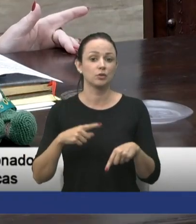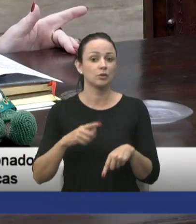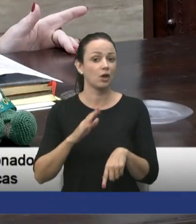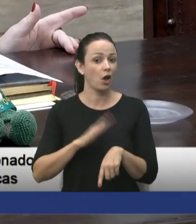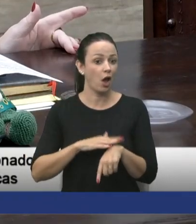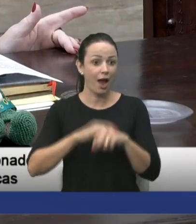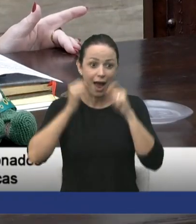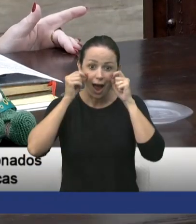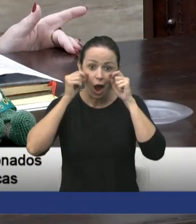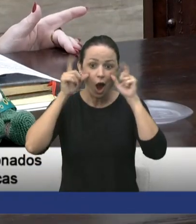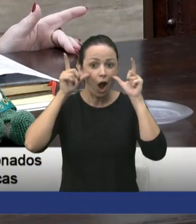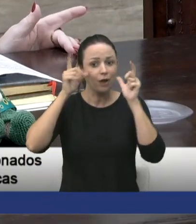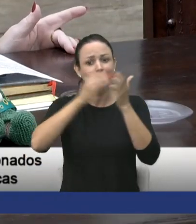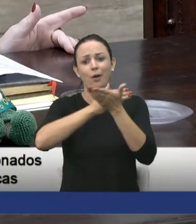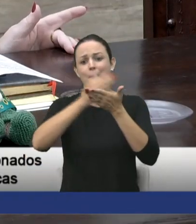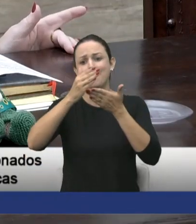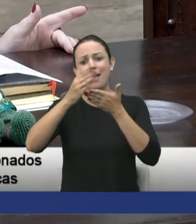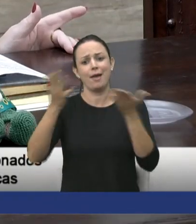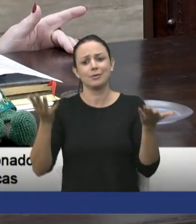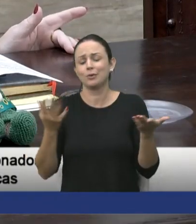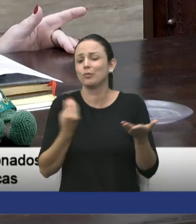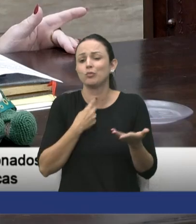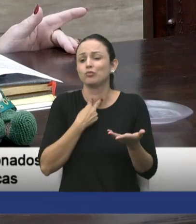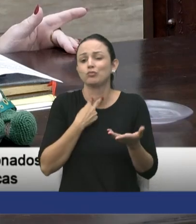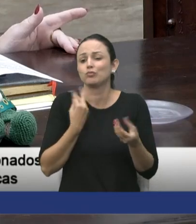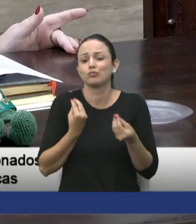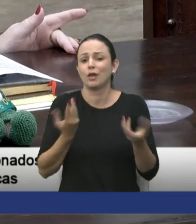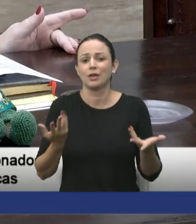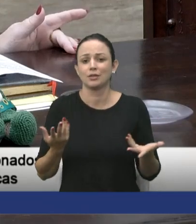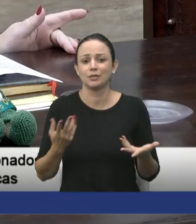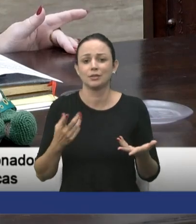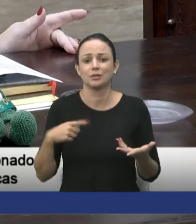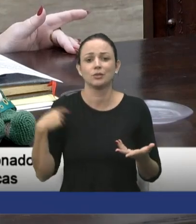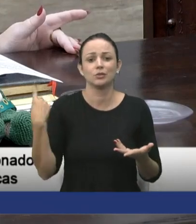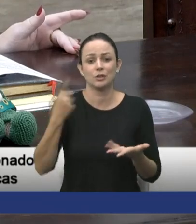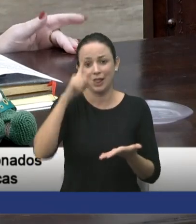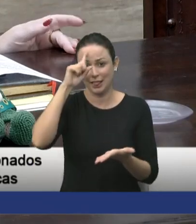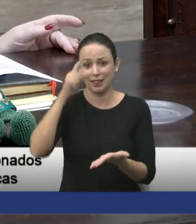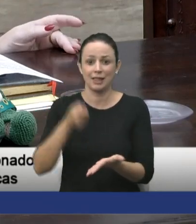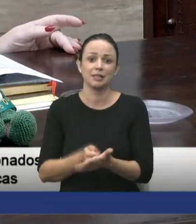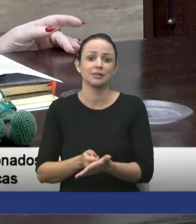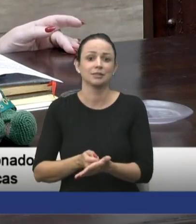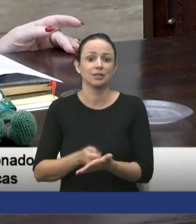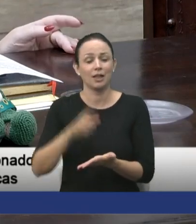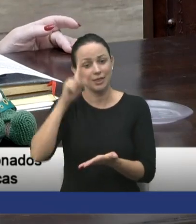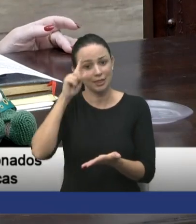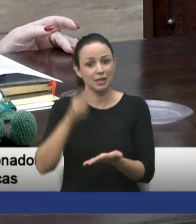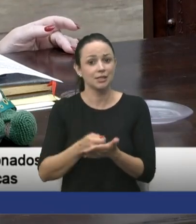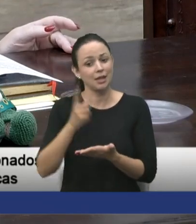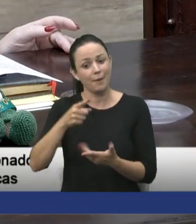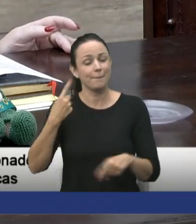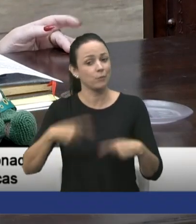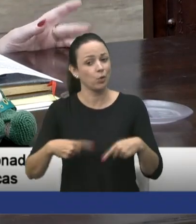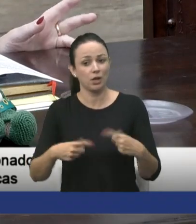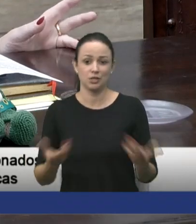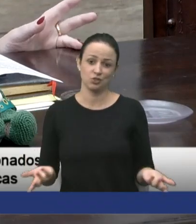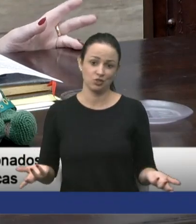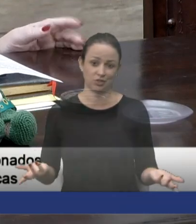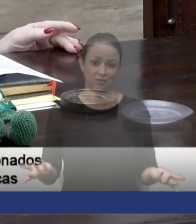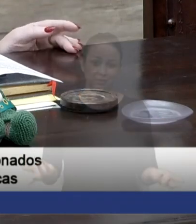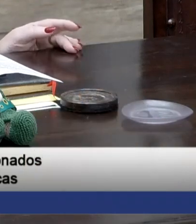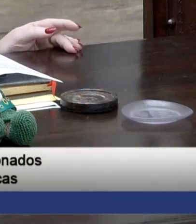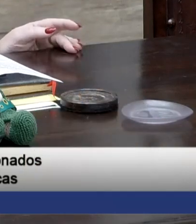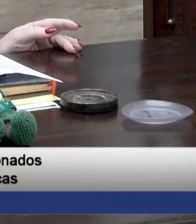acorda, gente, não tem como. Né? Todas as nossas decisões são decisões políticas. Isso é